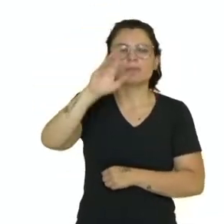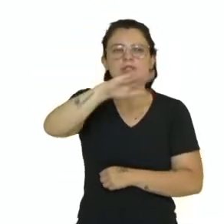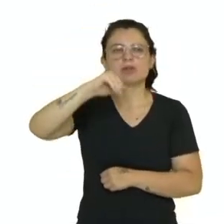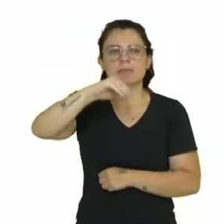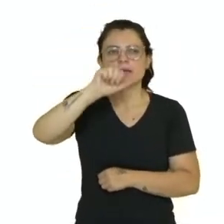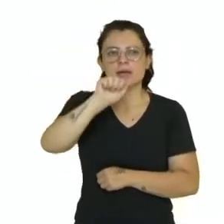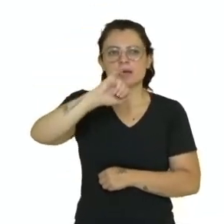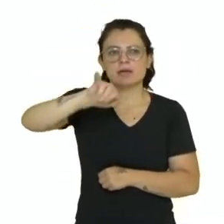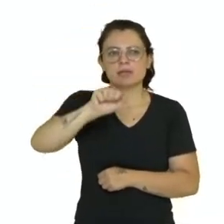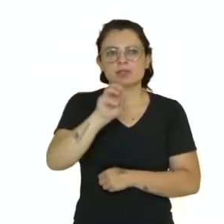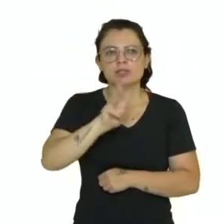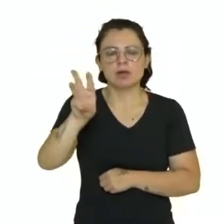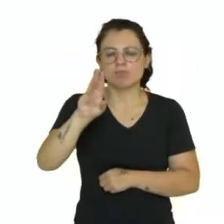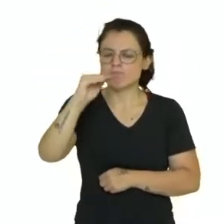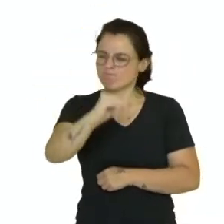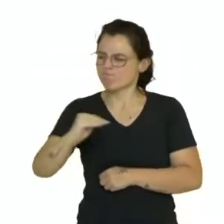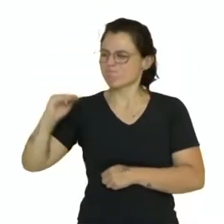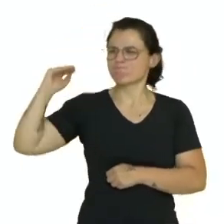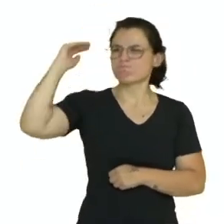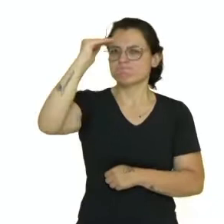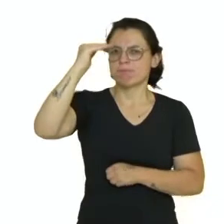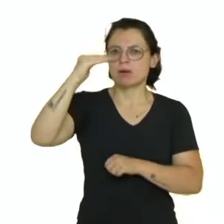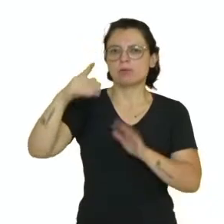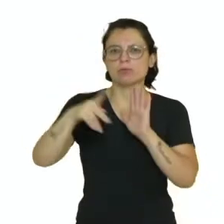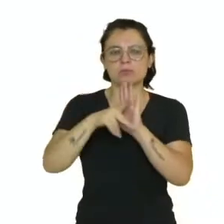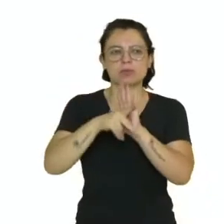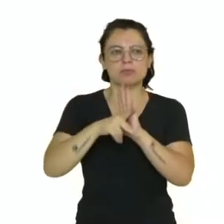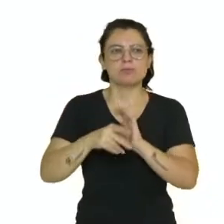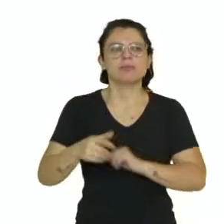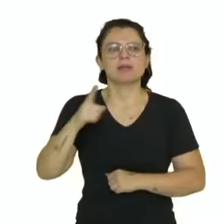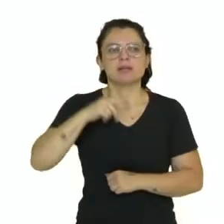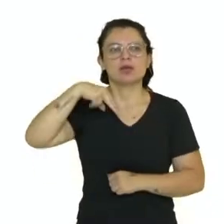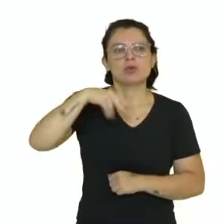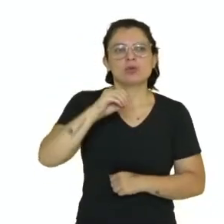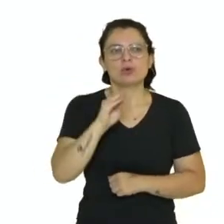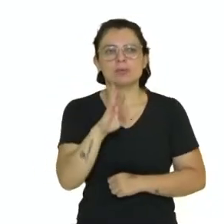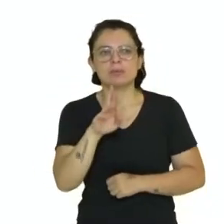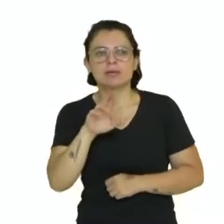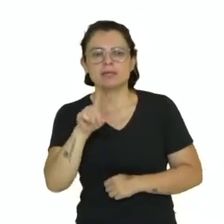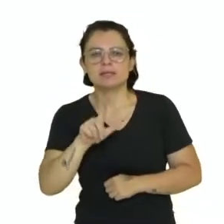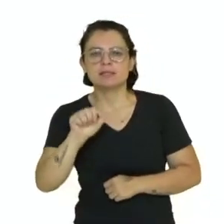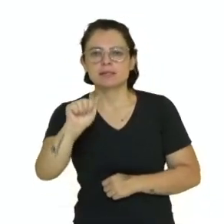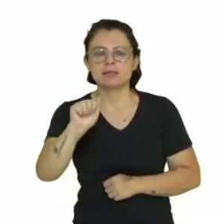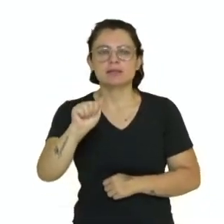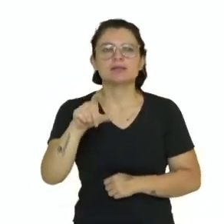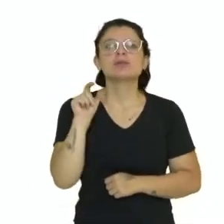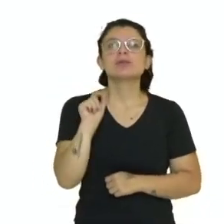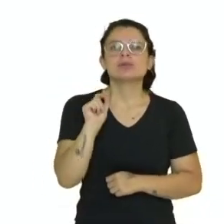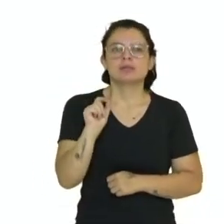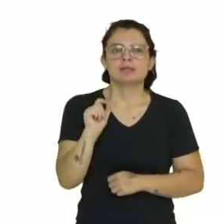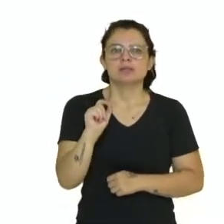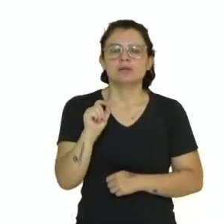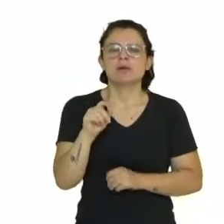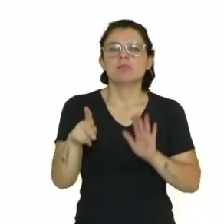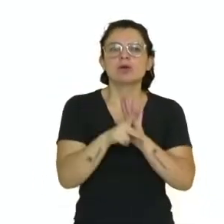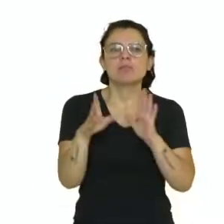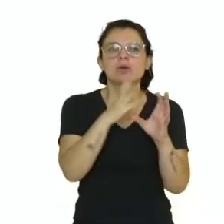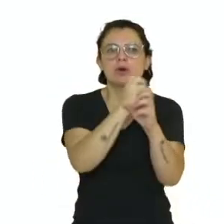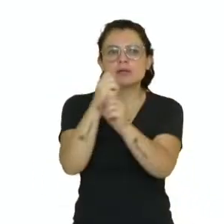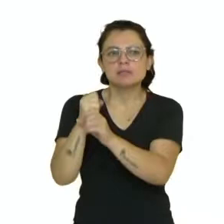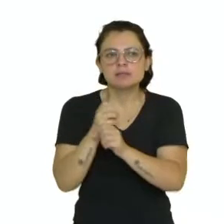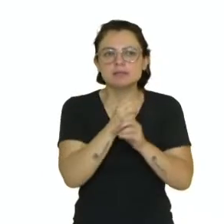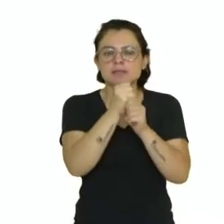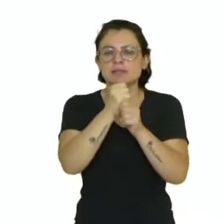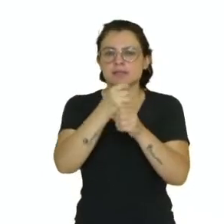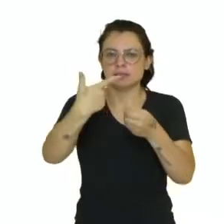Ajal, que era a autoridade máxima de cada cidade. A nobreza, responsável por cargos relacionados à administração das